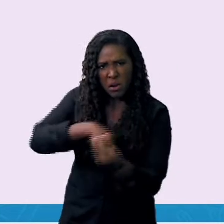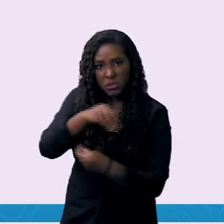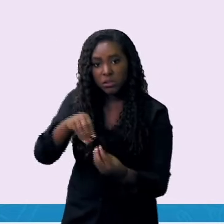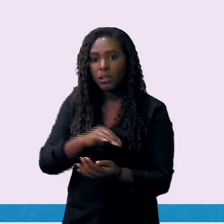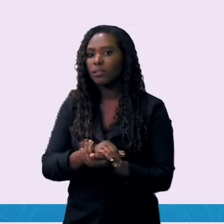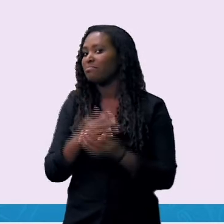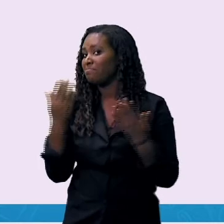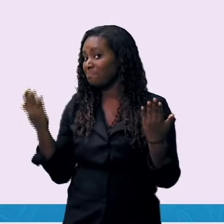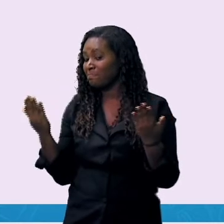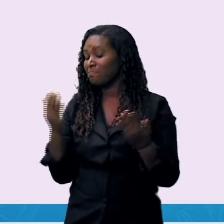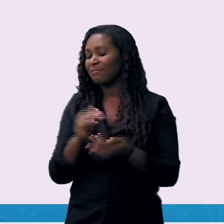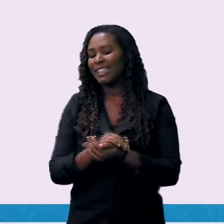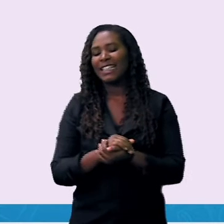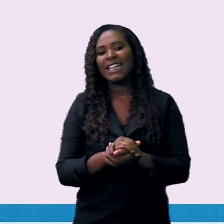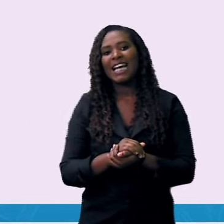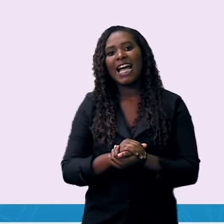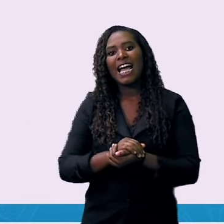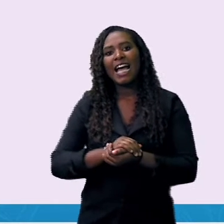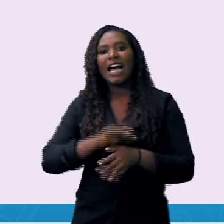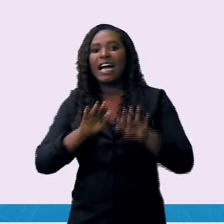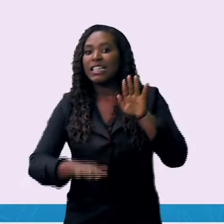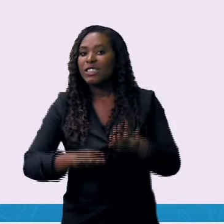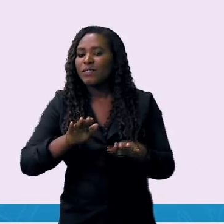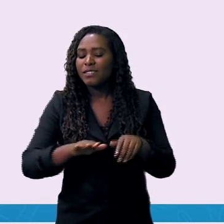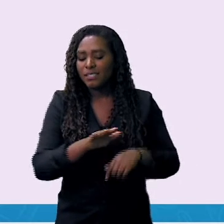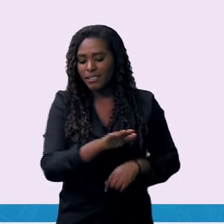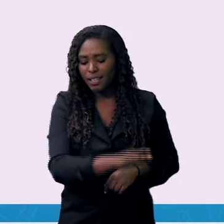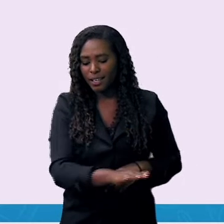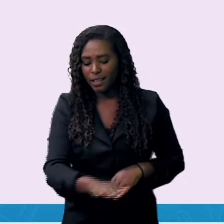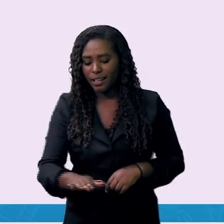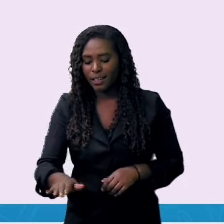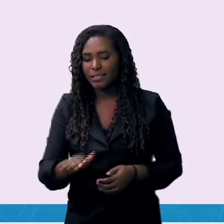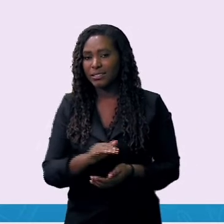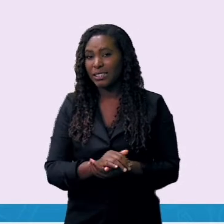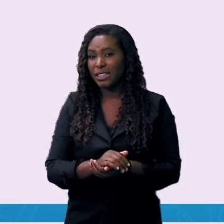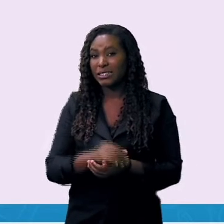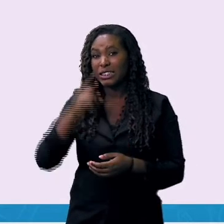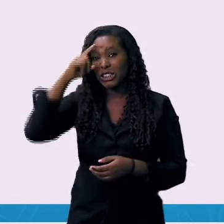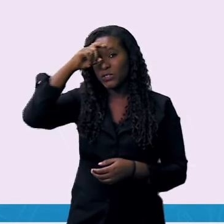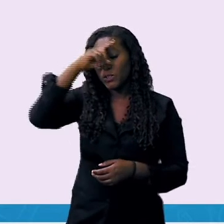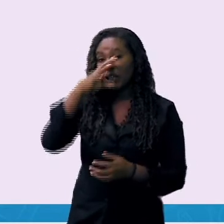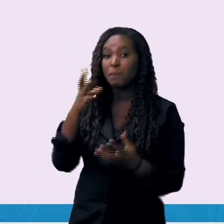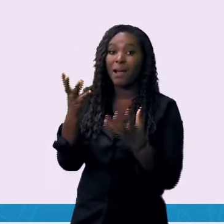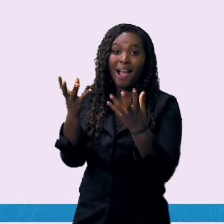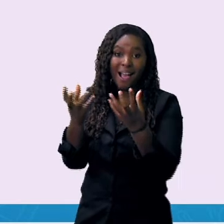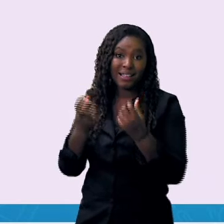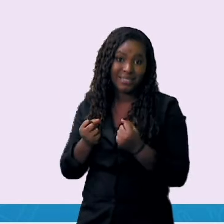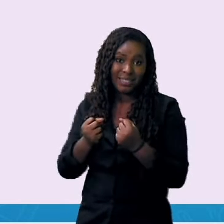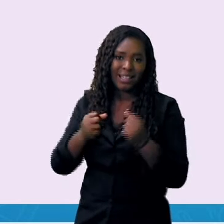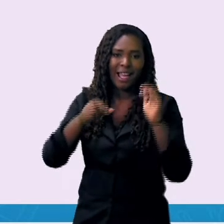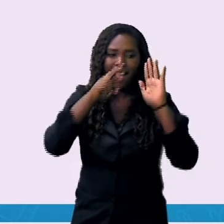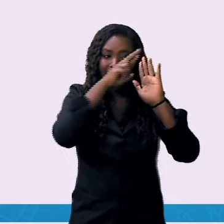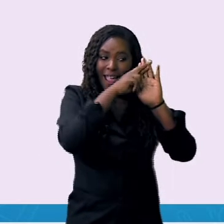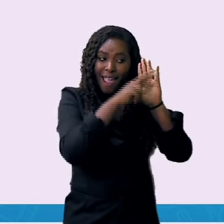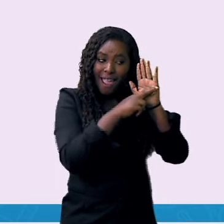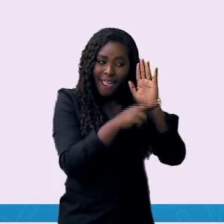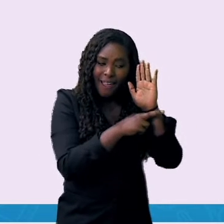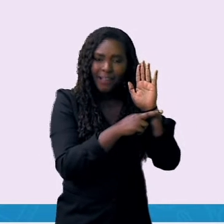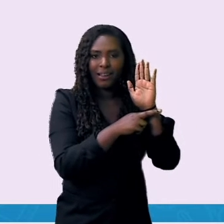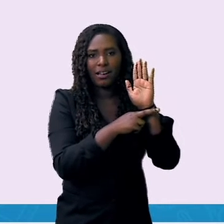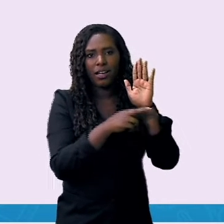de regras e de ordens e de limites. Os adultos têm a responsabilidade de